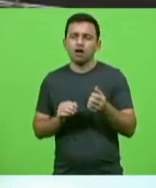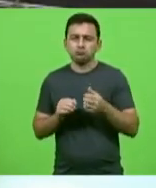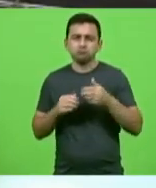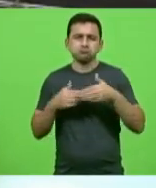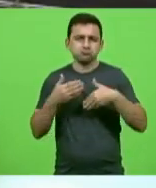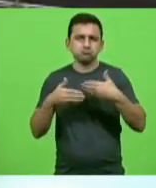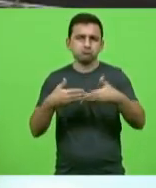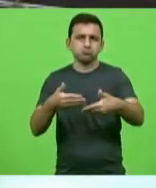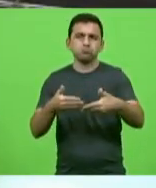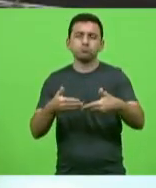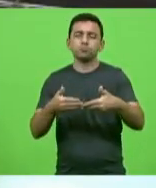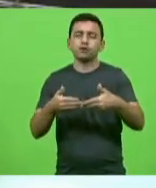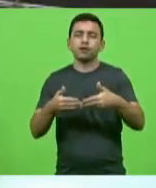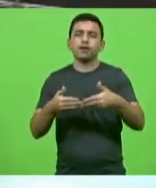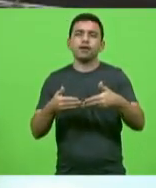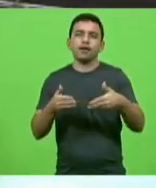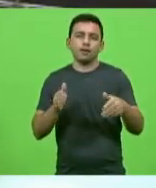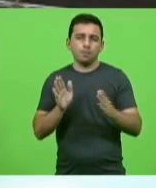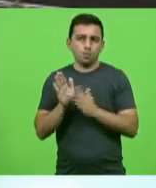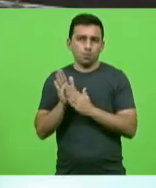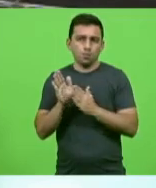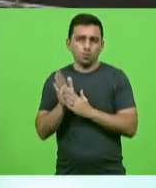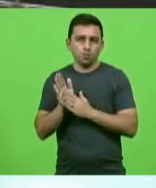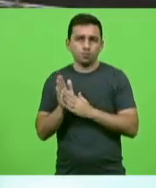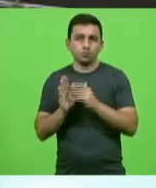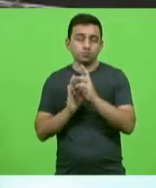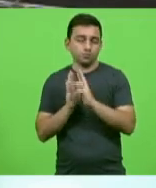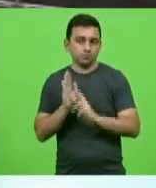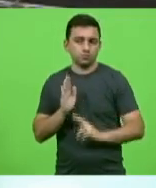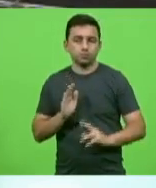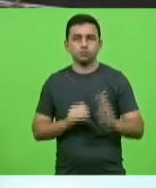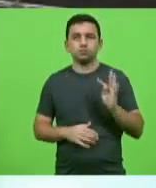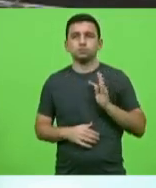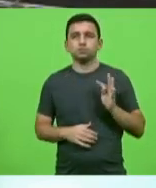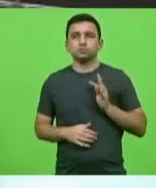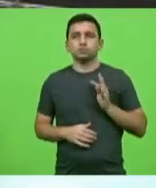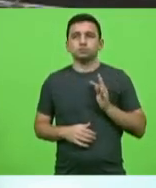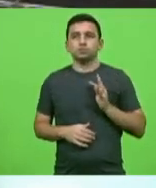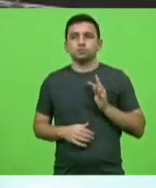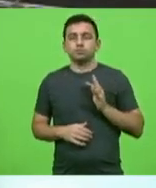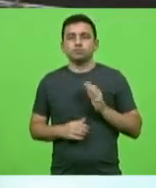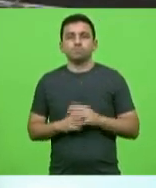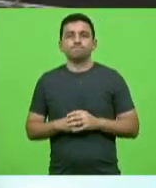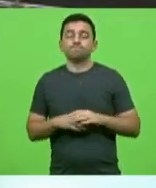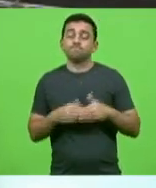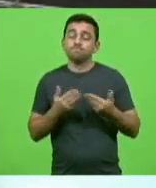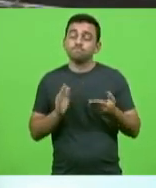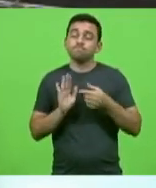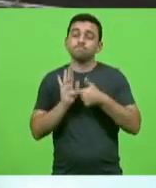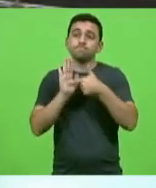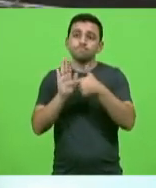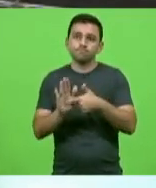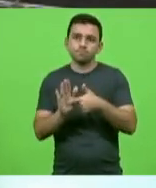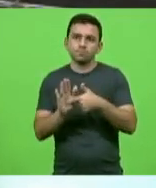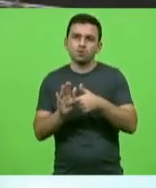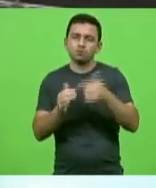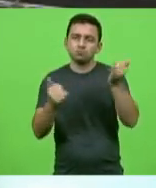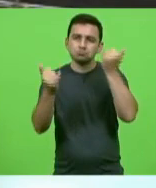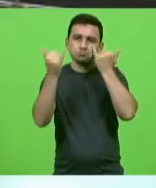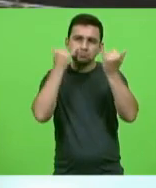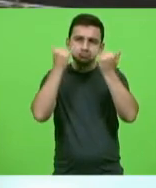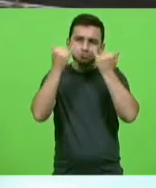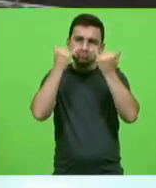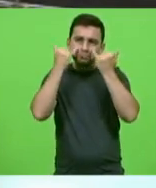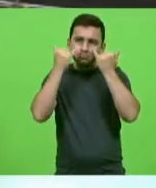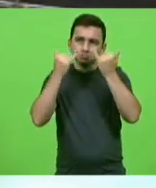proposta de encaminhamento constante do relatório técnico Em Diante do exposto considerando as informações